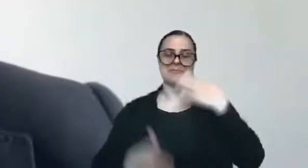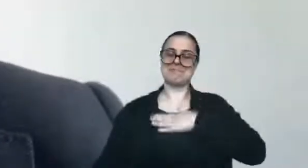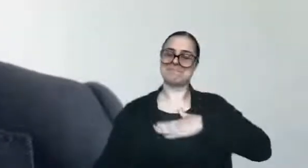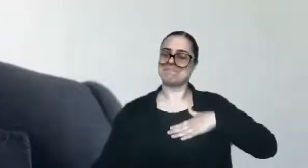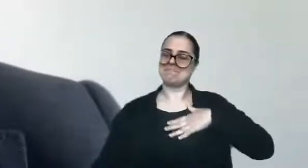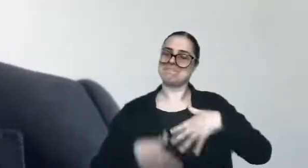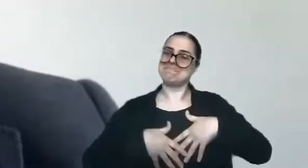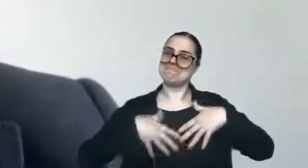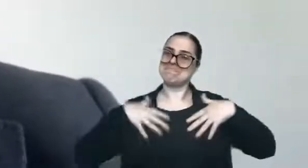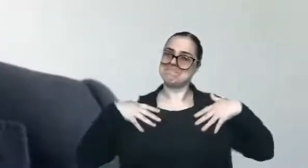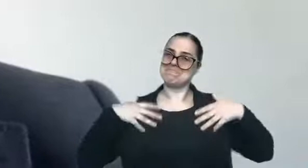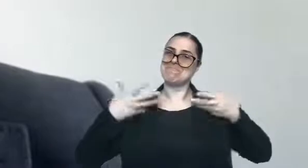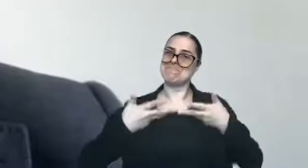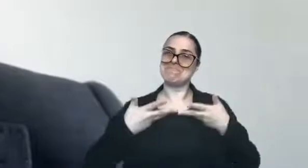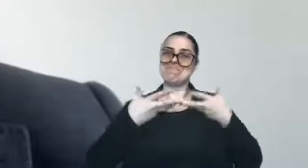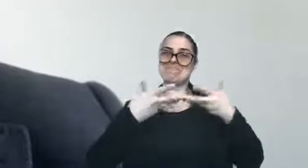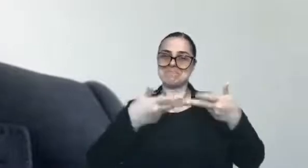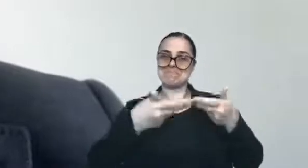que me foi dirigido,